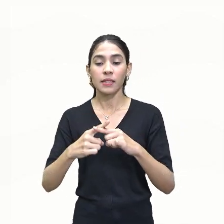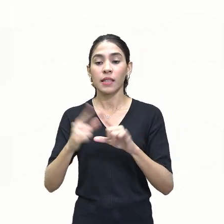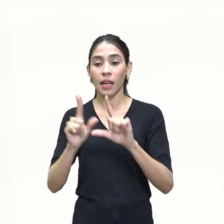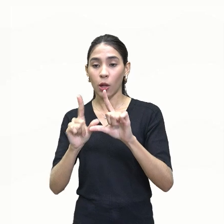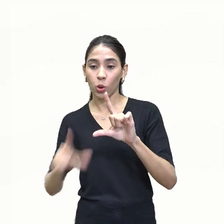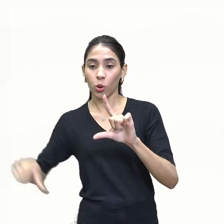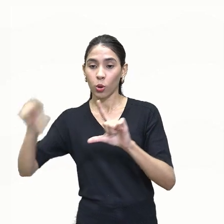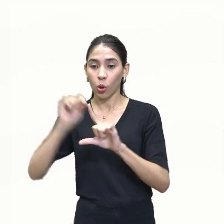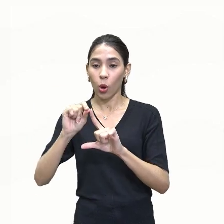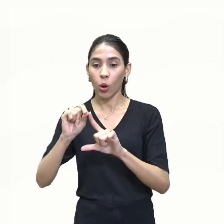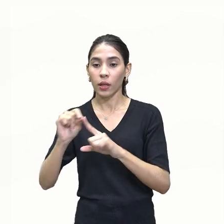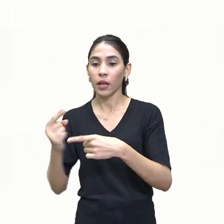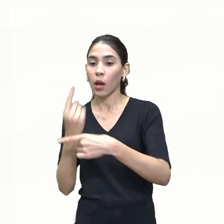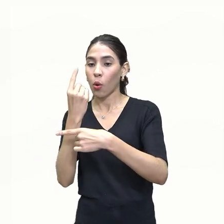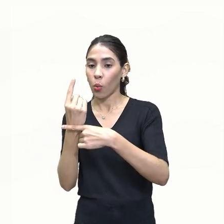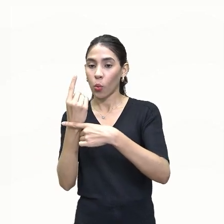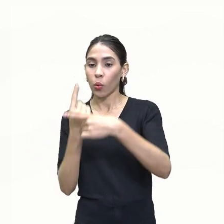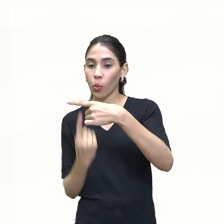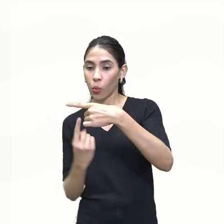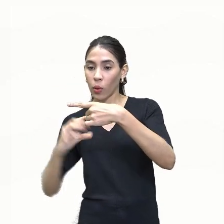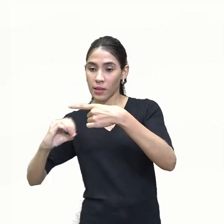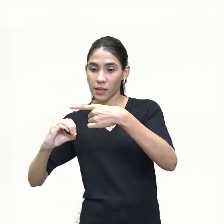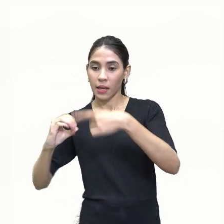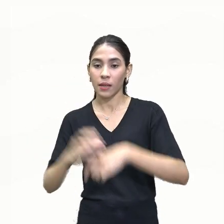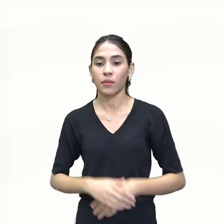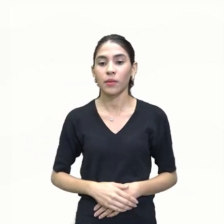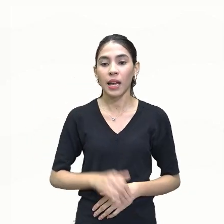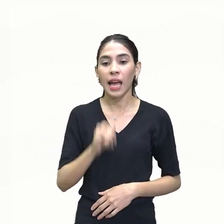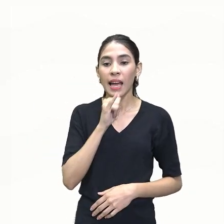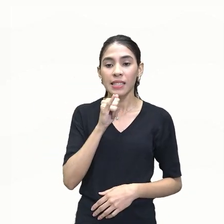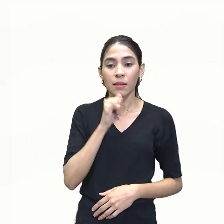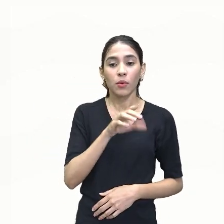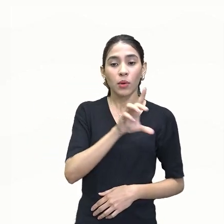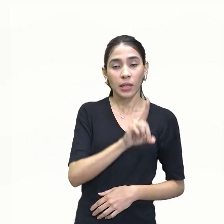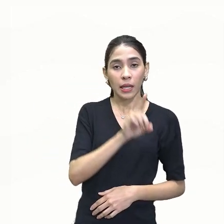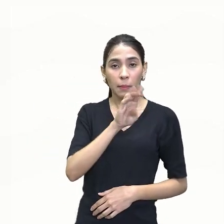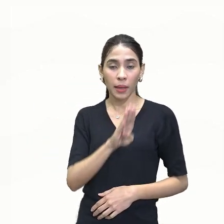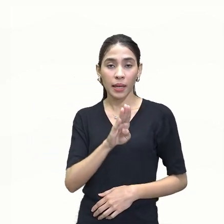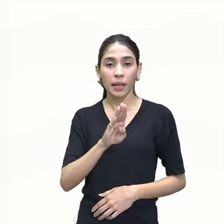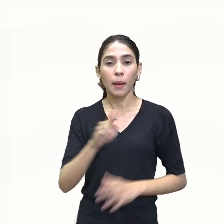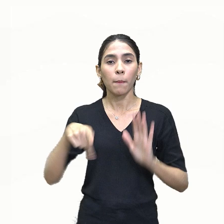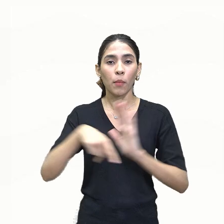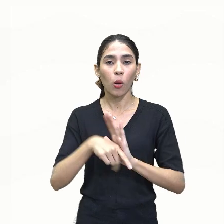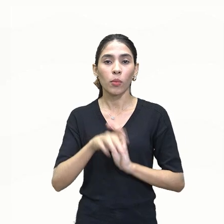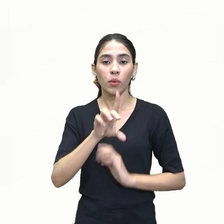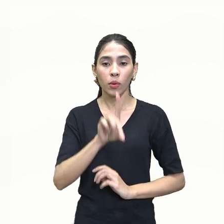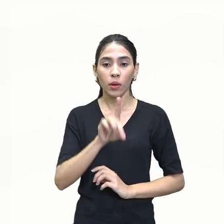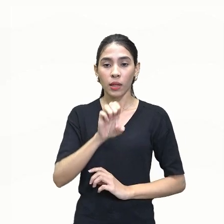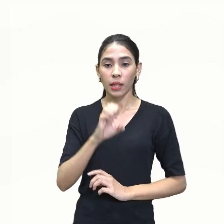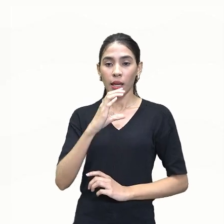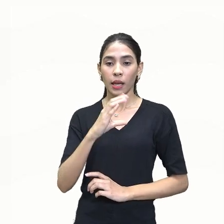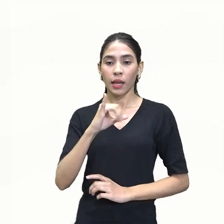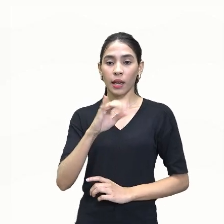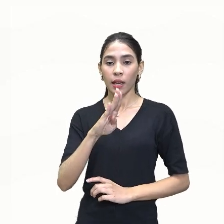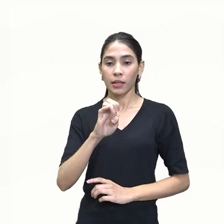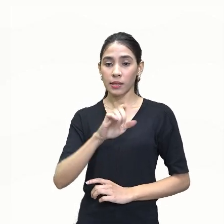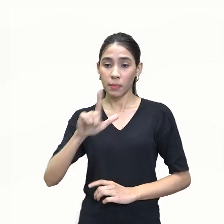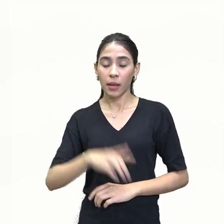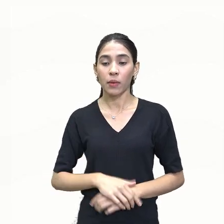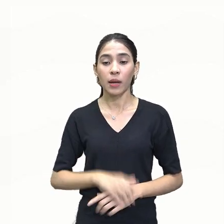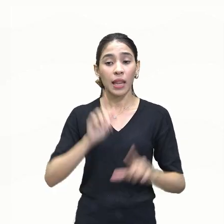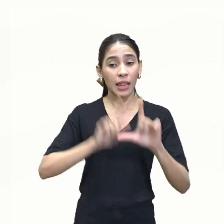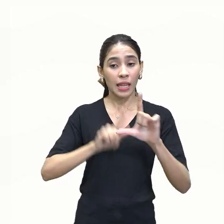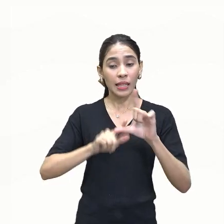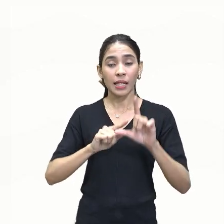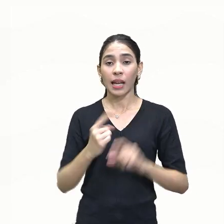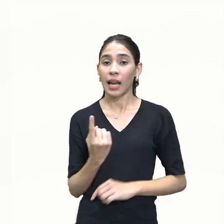I0. O que é isso, professora? dB representa decibéis, que é igual a 1/10 de Bel. O I é a